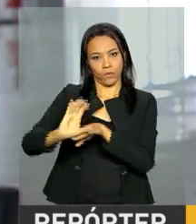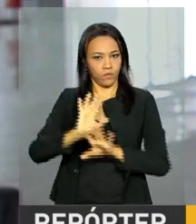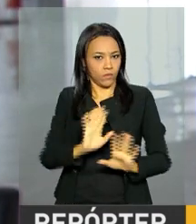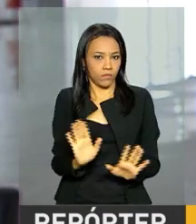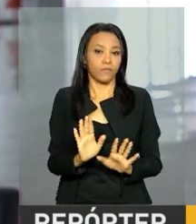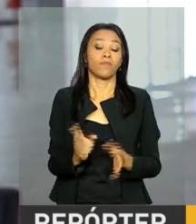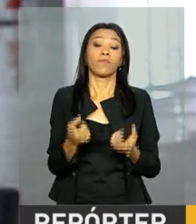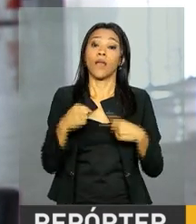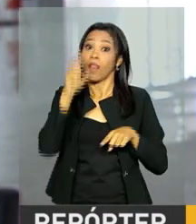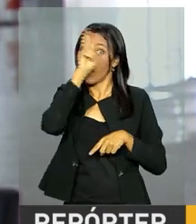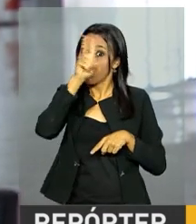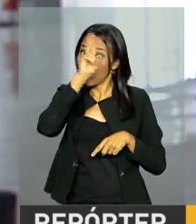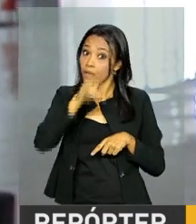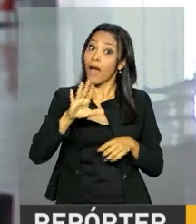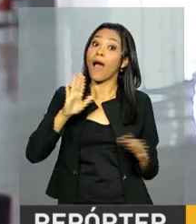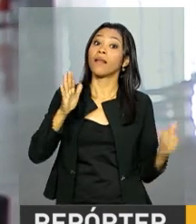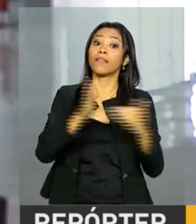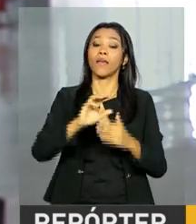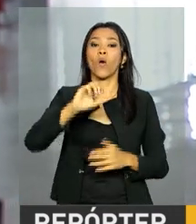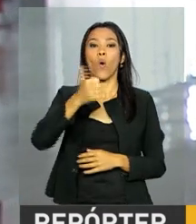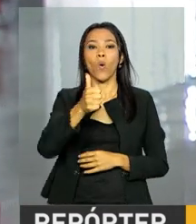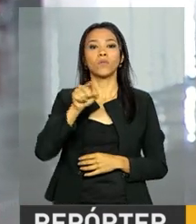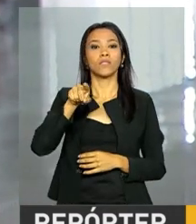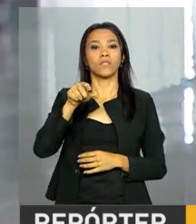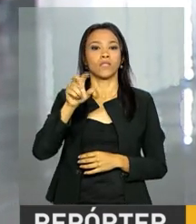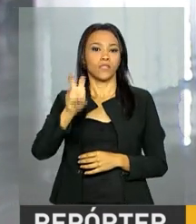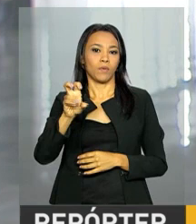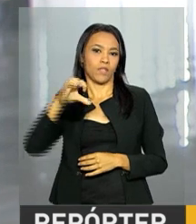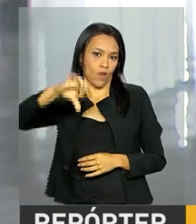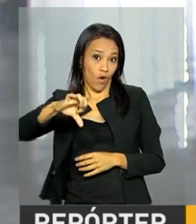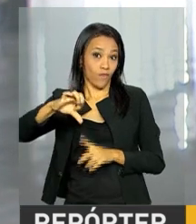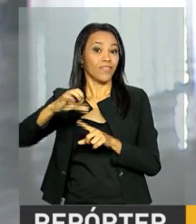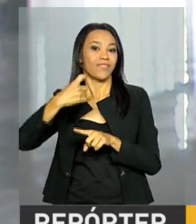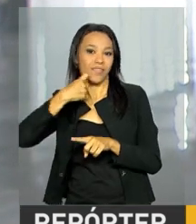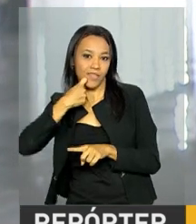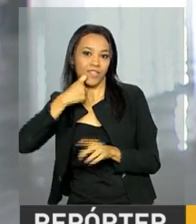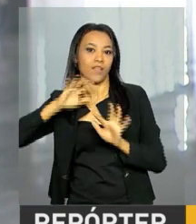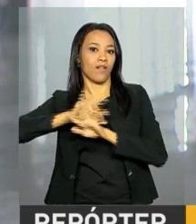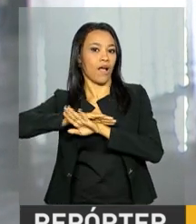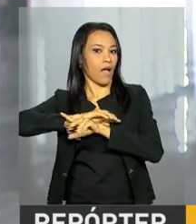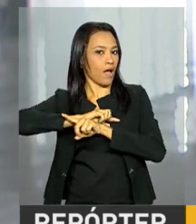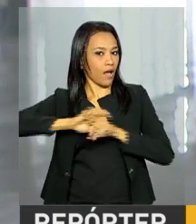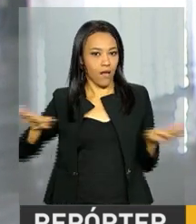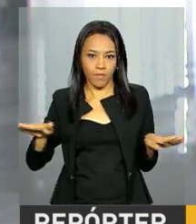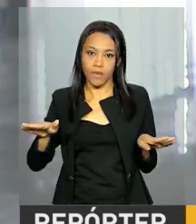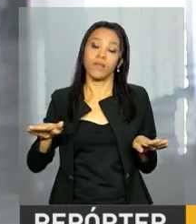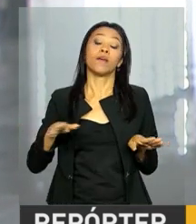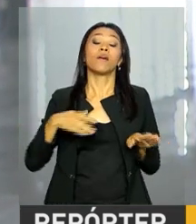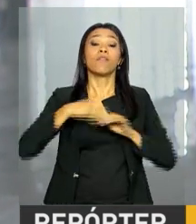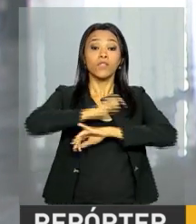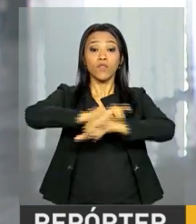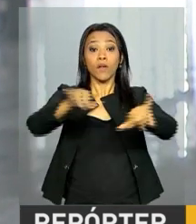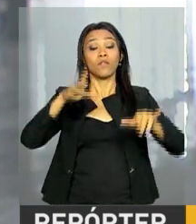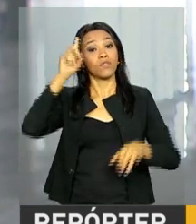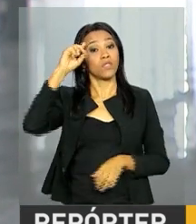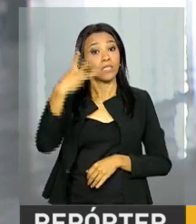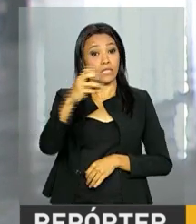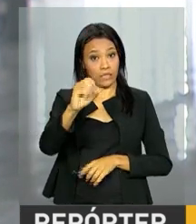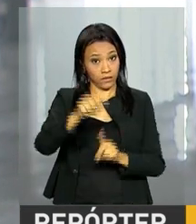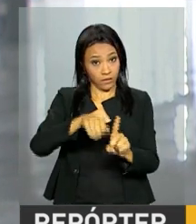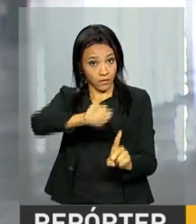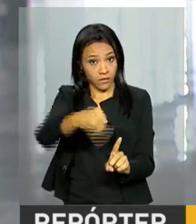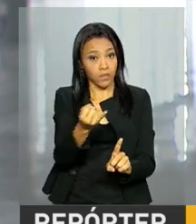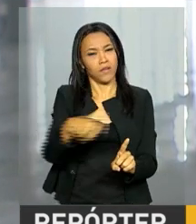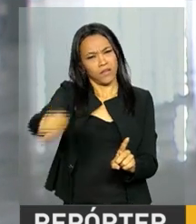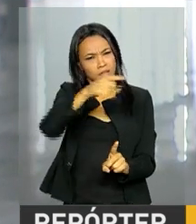lembrando até às 11:59 da noite de sexta-feira O resultado vai ser divulgado no dia 30 de janeiro e os selecionados deverão